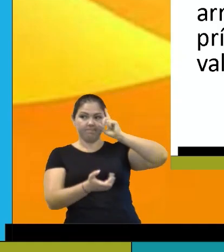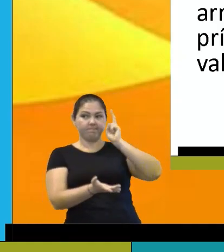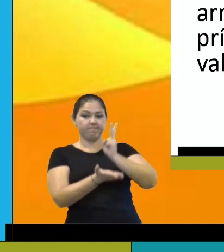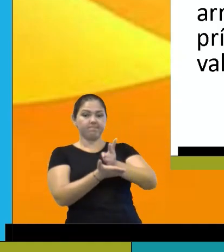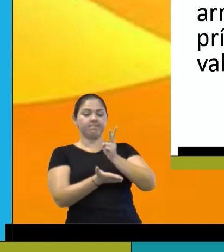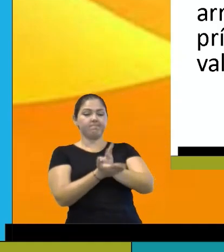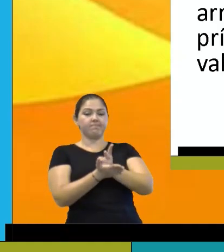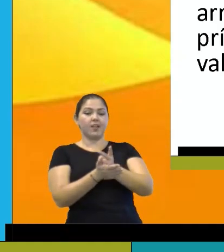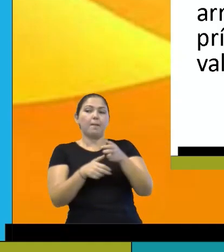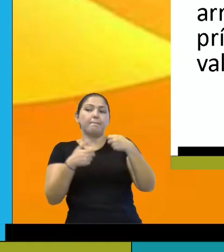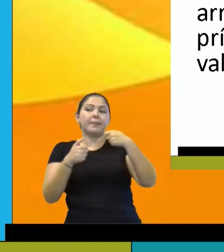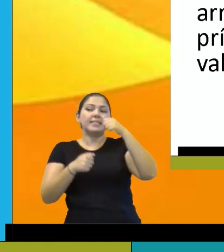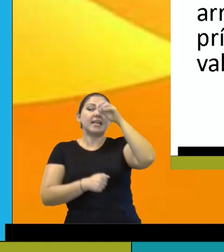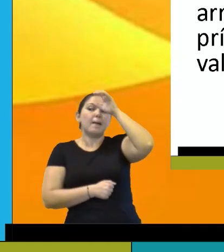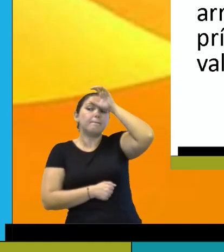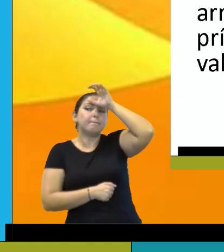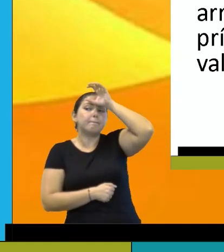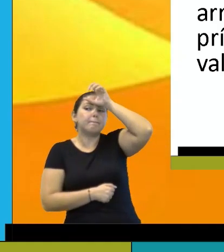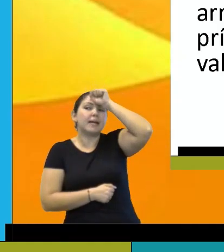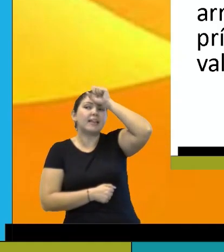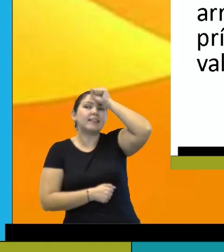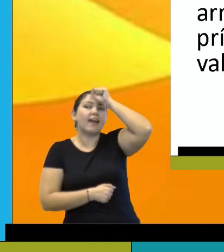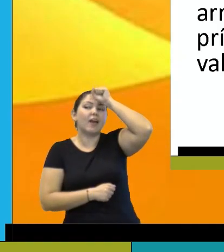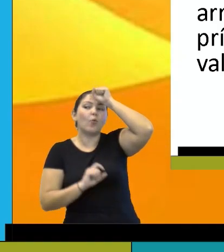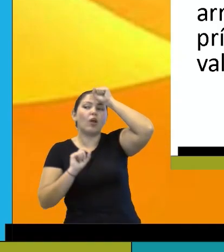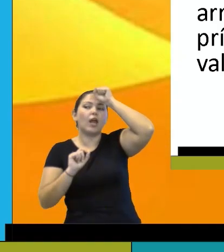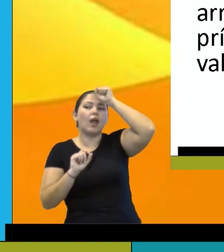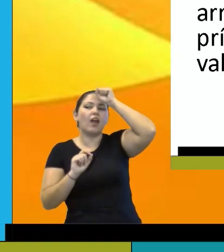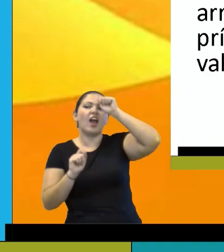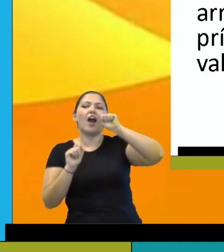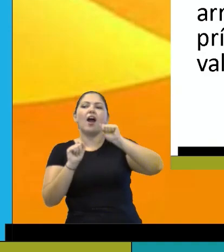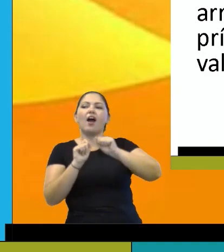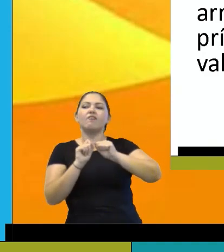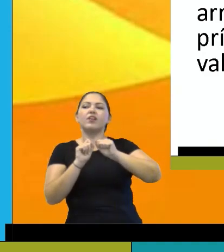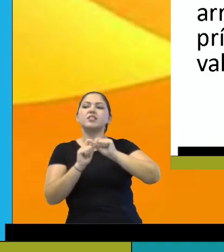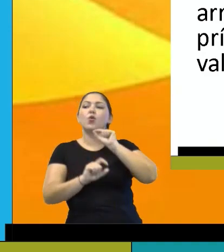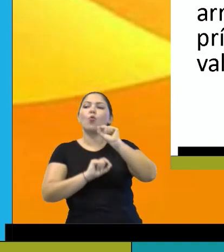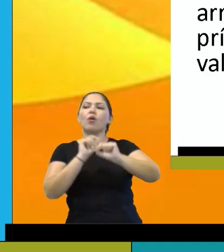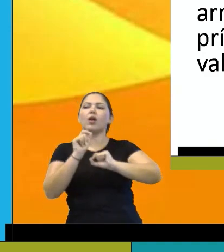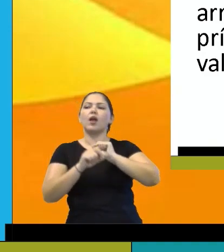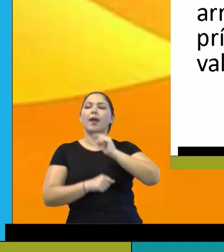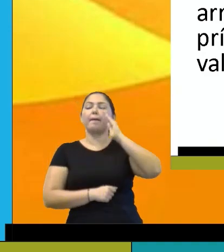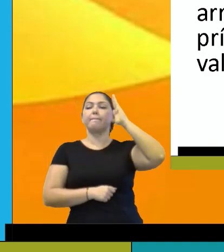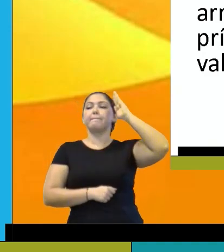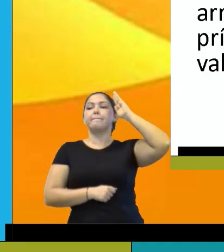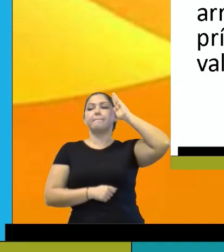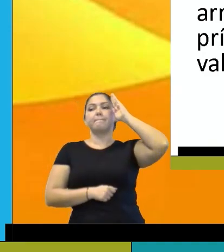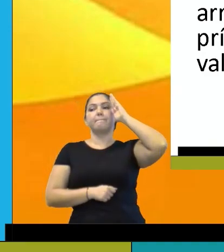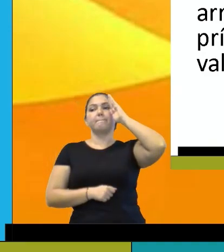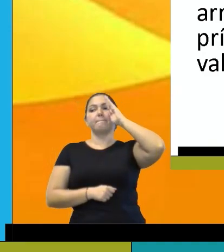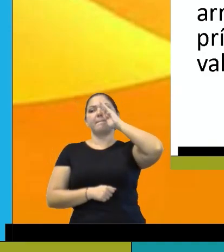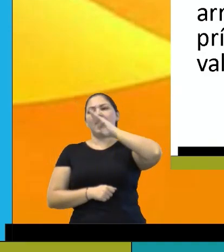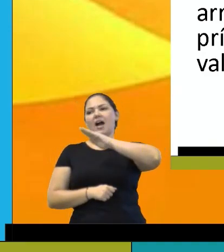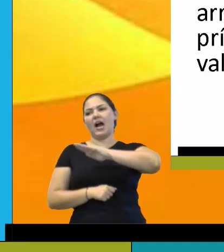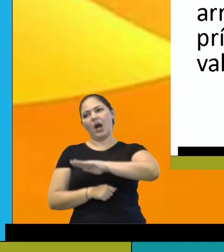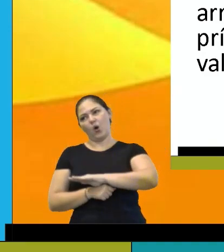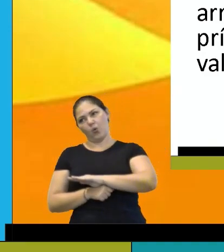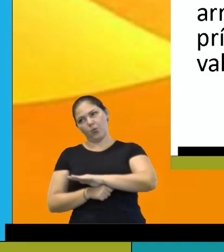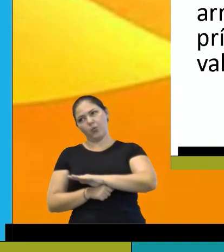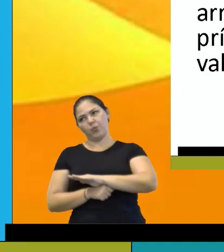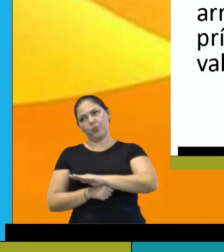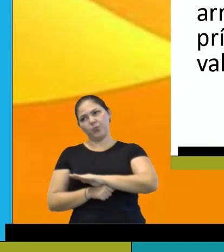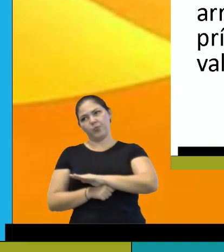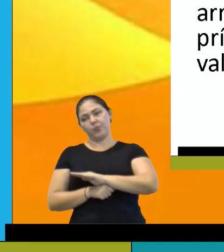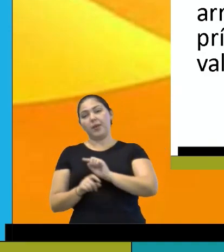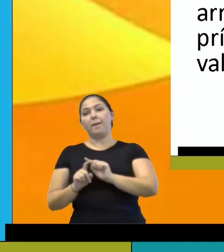que ele aprenda a ser mau. Mas é necessário que ele aprenda a ser mau quando necessário for